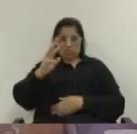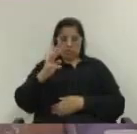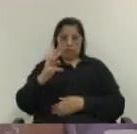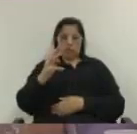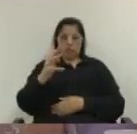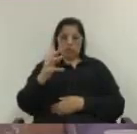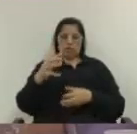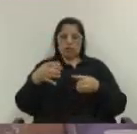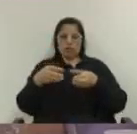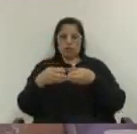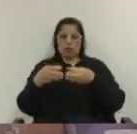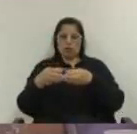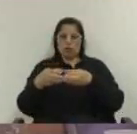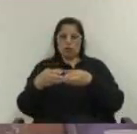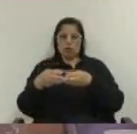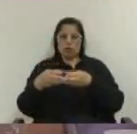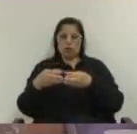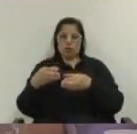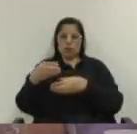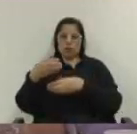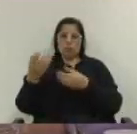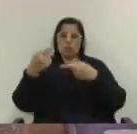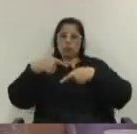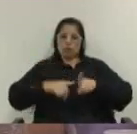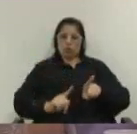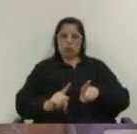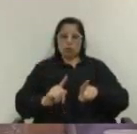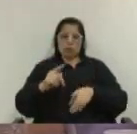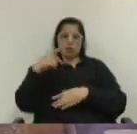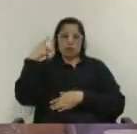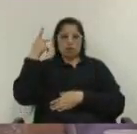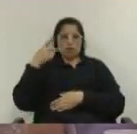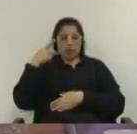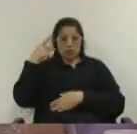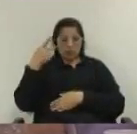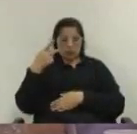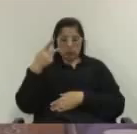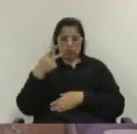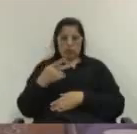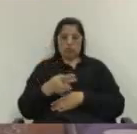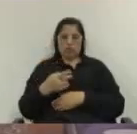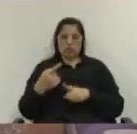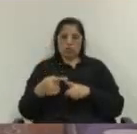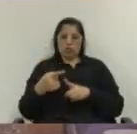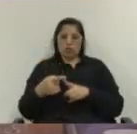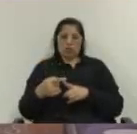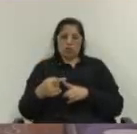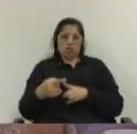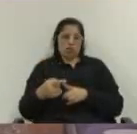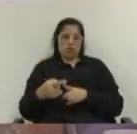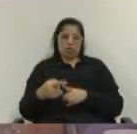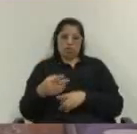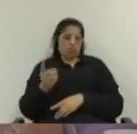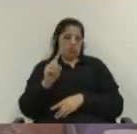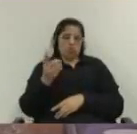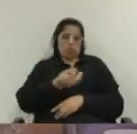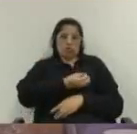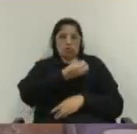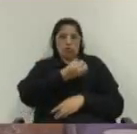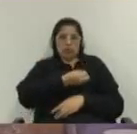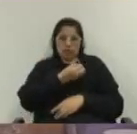parlamentar e apreciação de denúncias contra parlamentar por ausência de chancela de qualquer